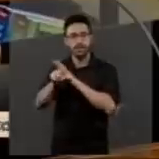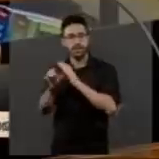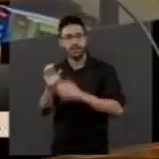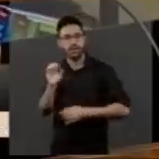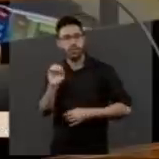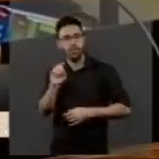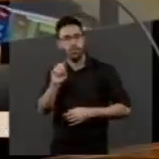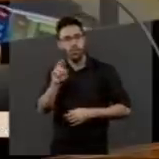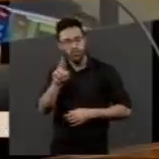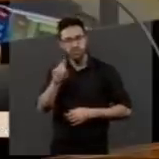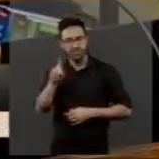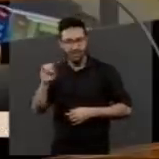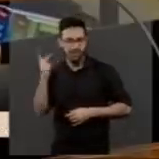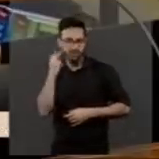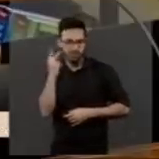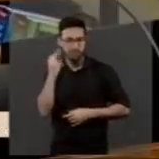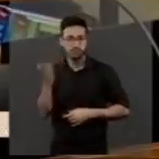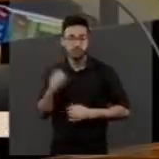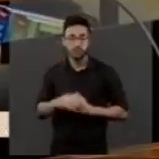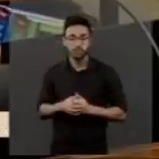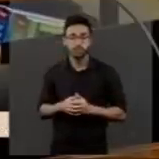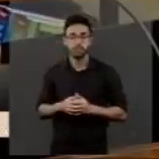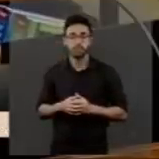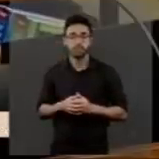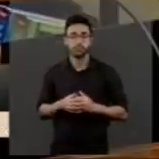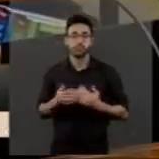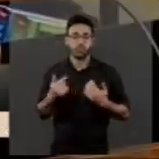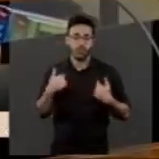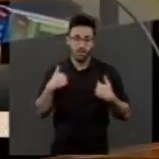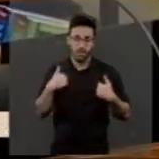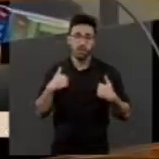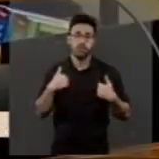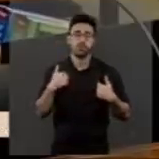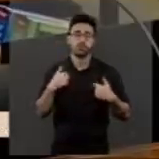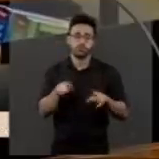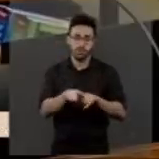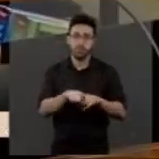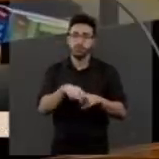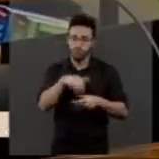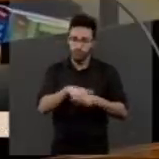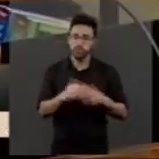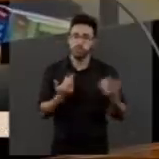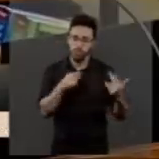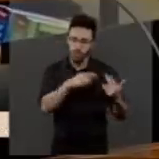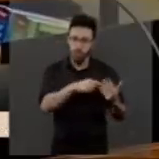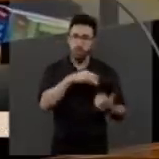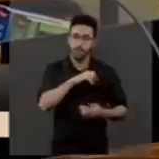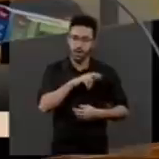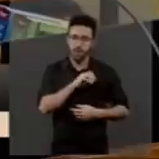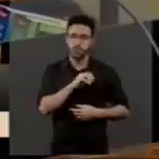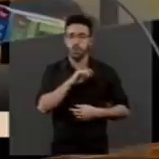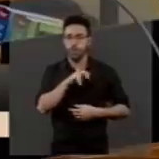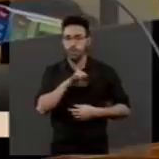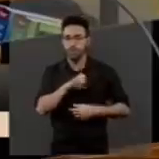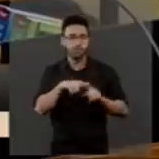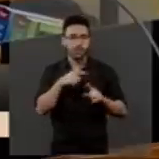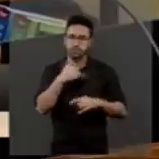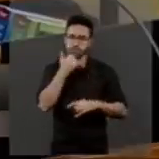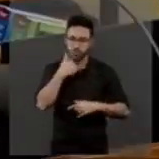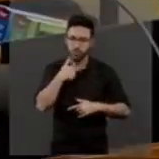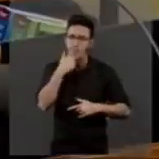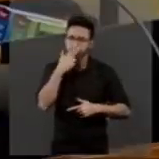acho que a nova decisão em que eu formei na corrente majoritária, eu votei com o ministro Marco Aurélio, eu acho que ela modifica,